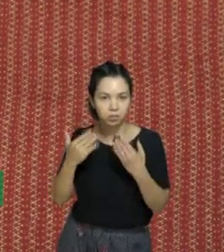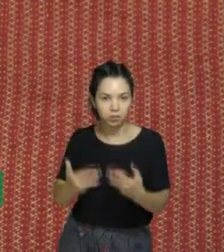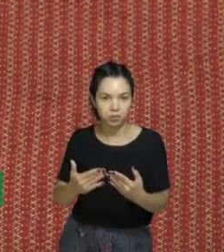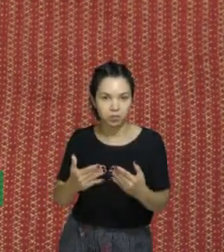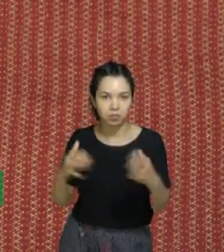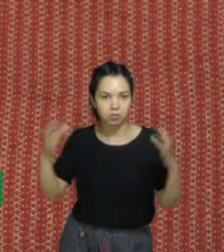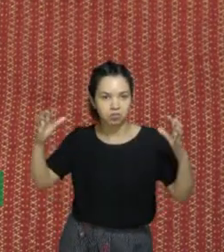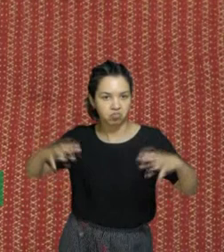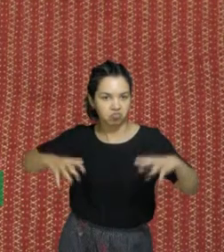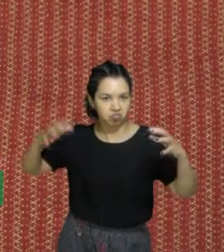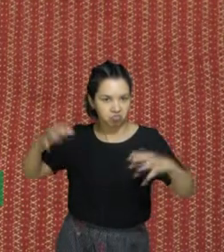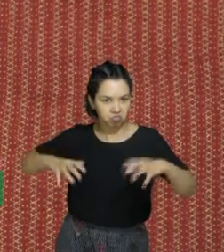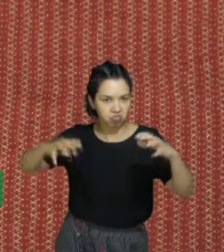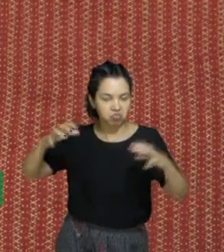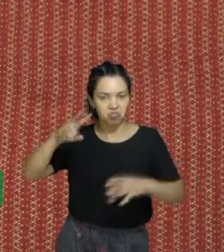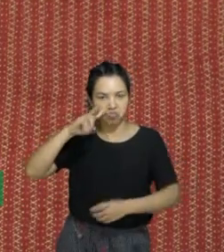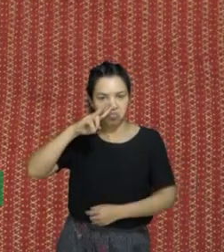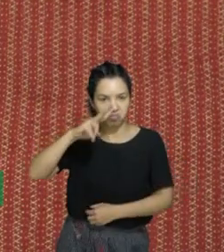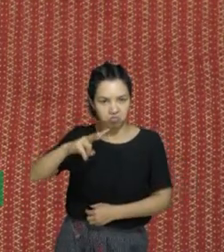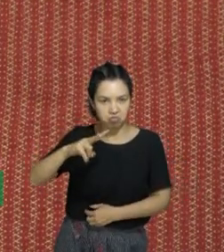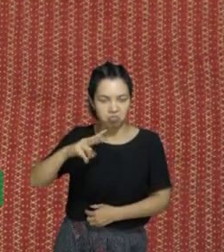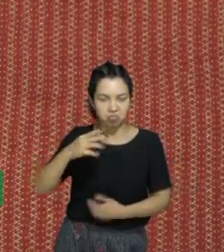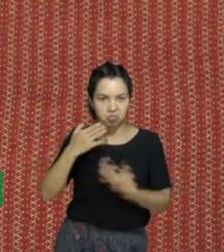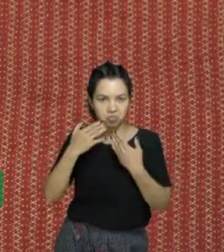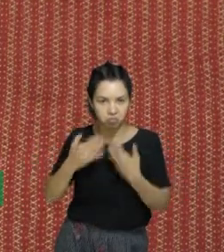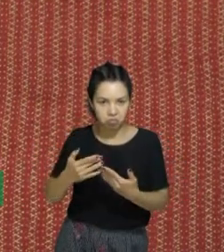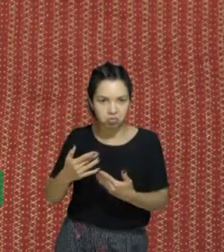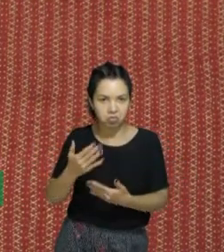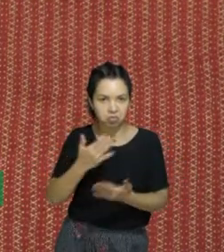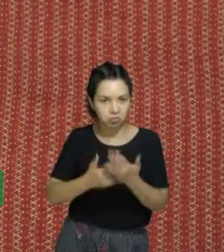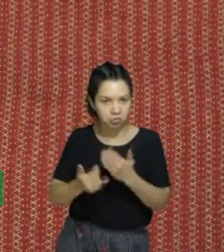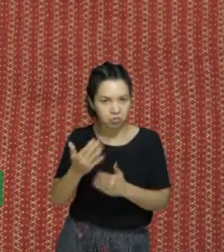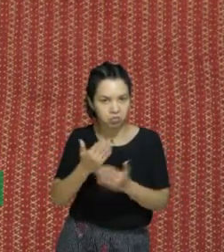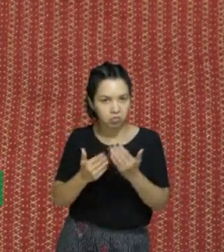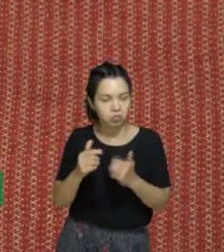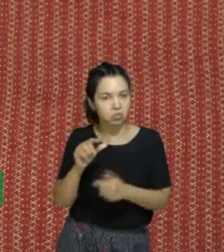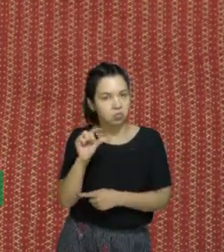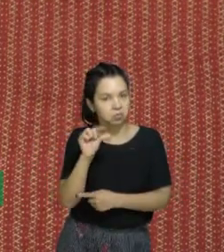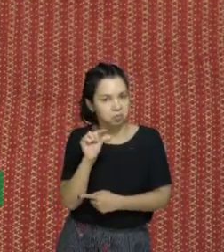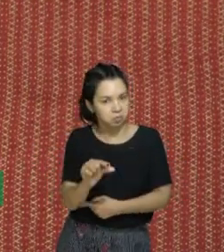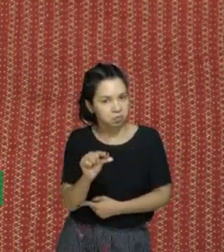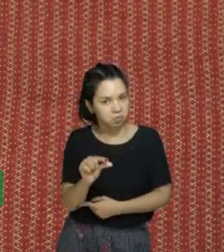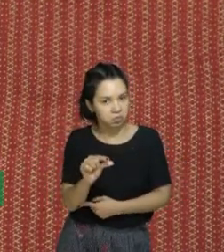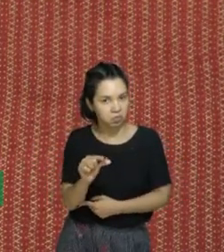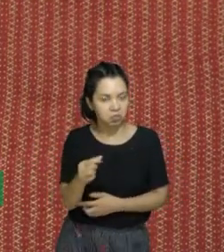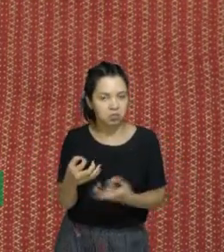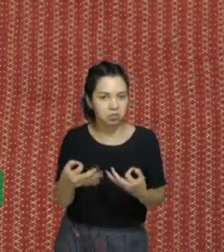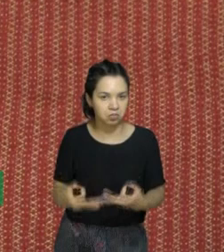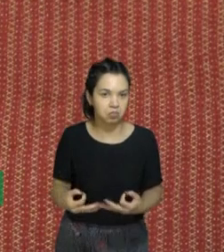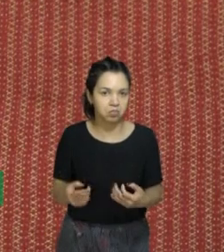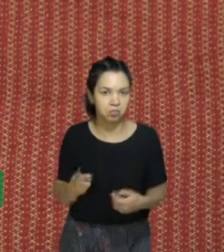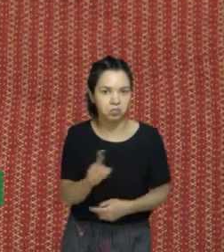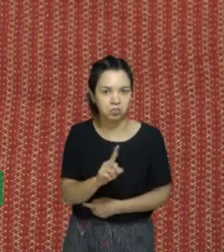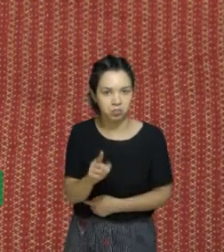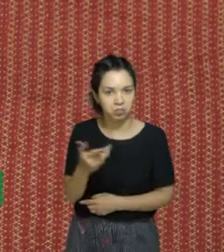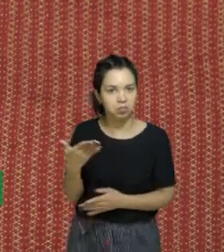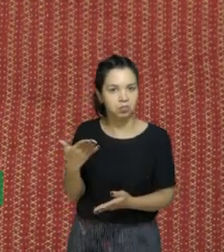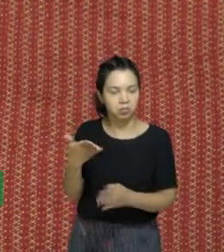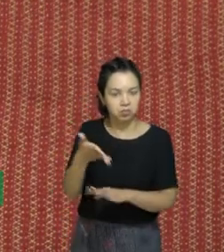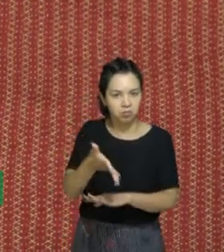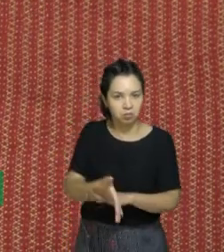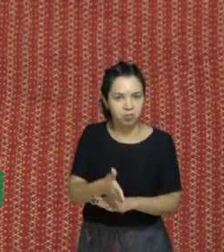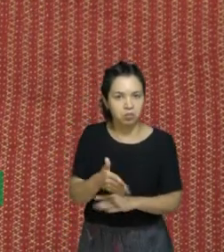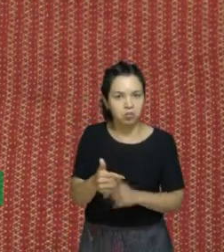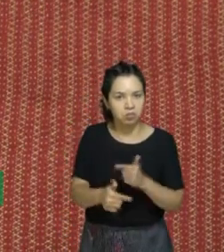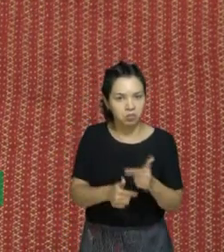chuva intensa, com pouca alimentação, uma alimentação nada adequada, mas estavam lá cumprindo